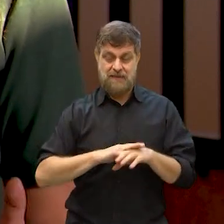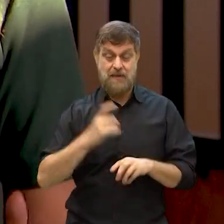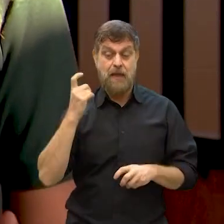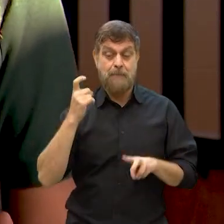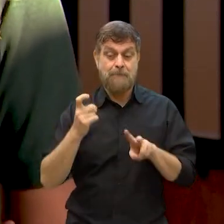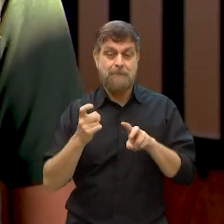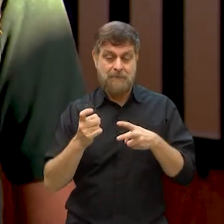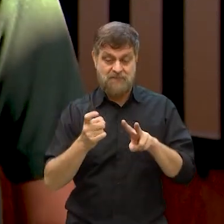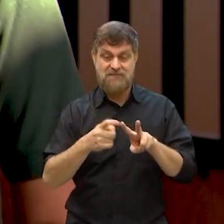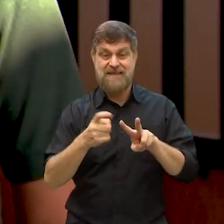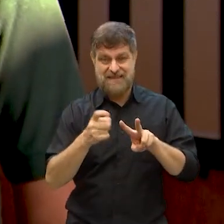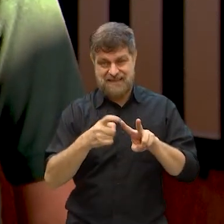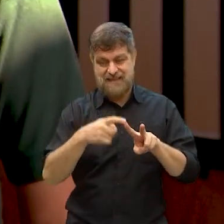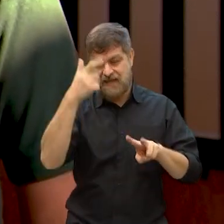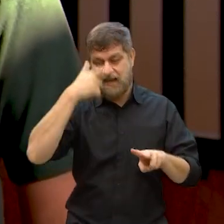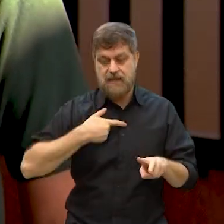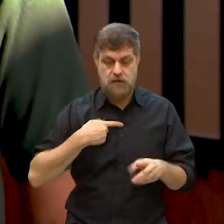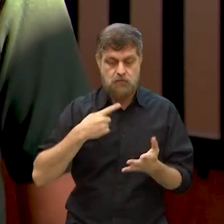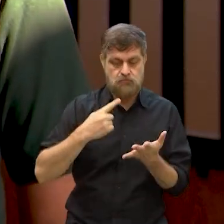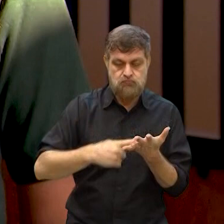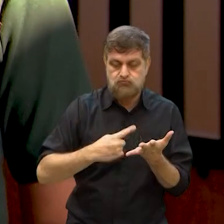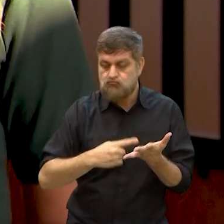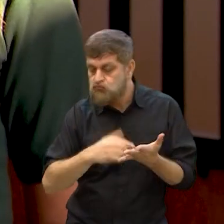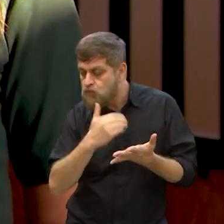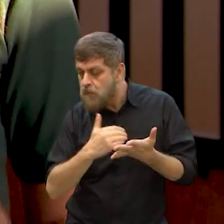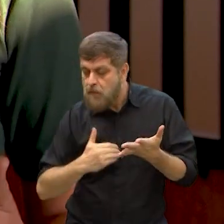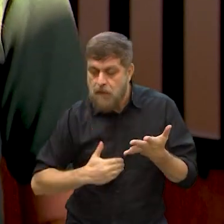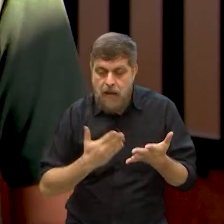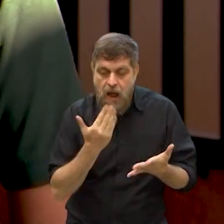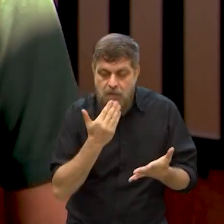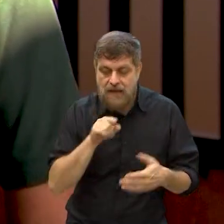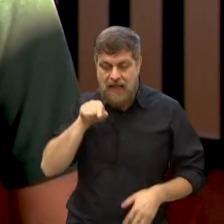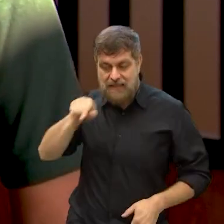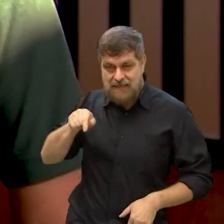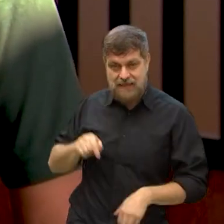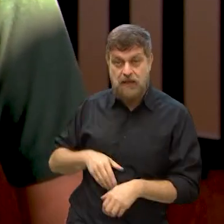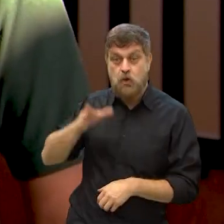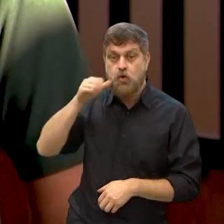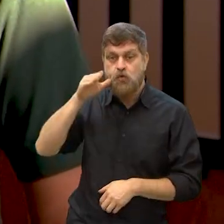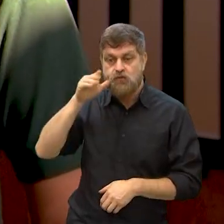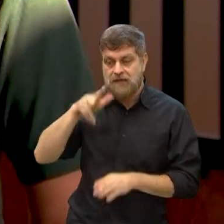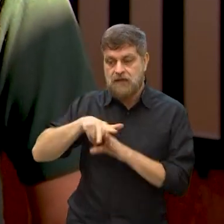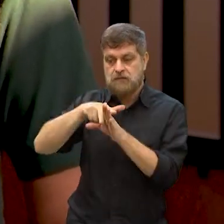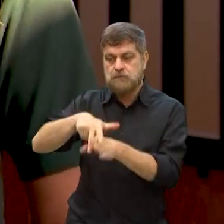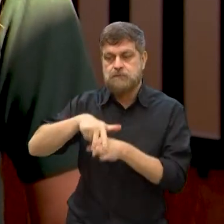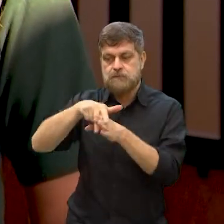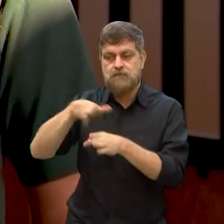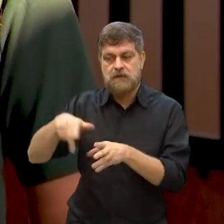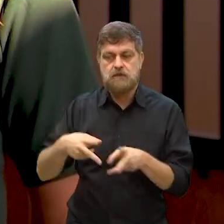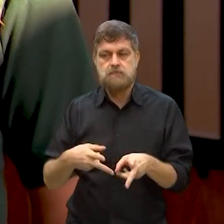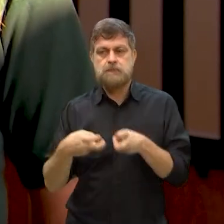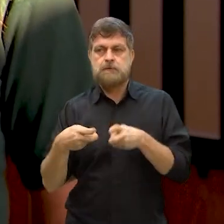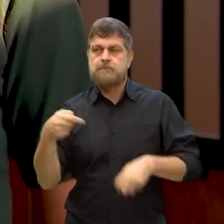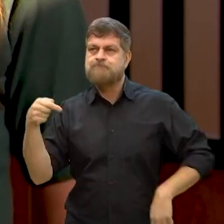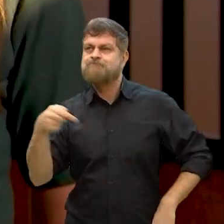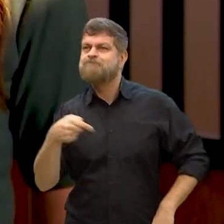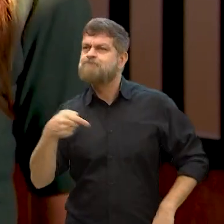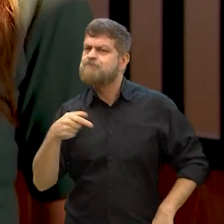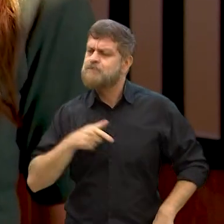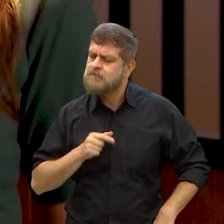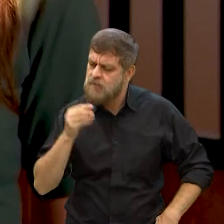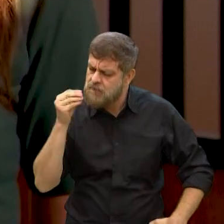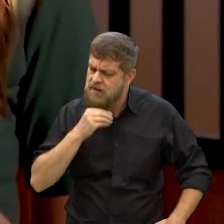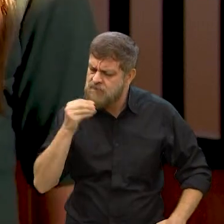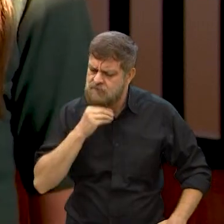veterinária estabelecer a alimentação, porque tem também os meninos que montam e treinam e estão em cima e sentem se o animal